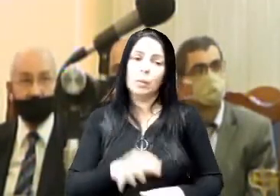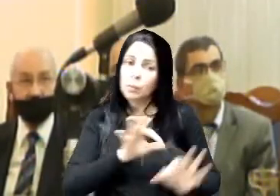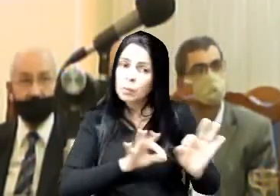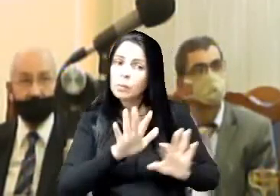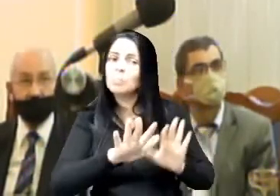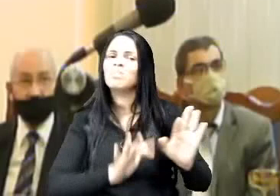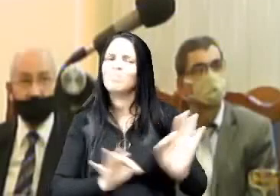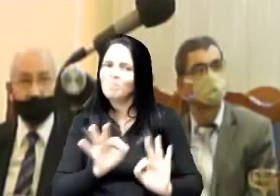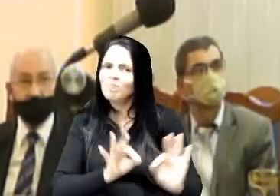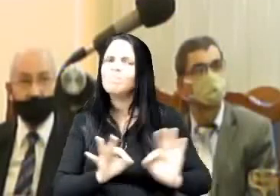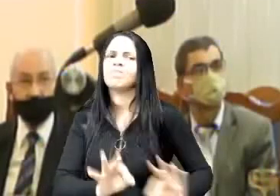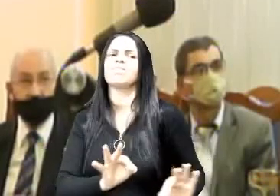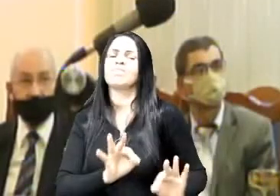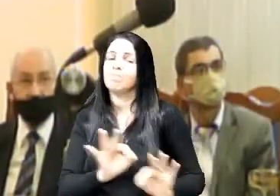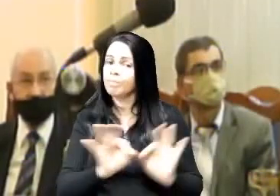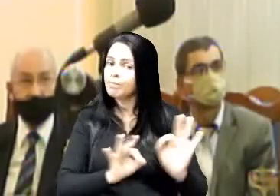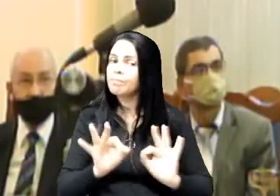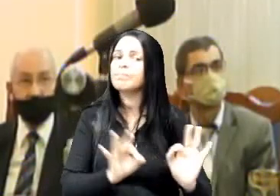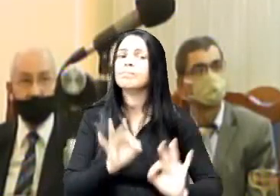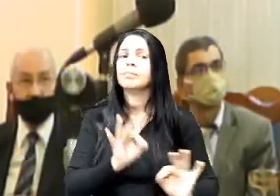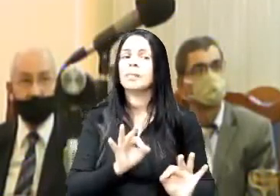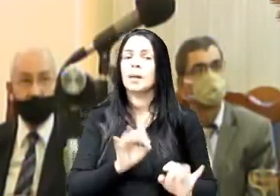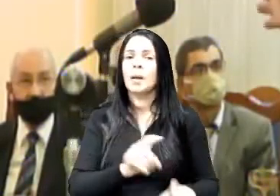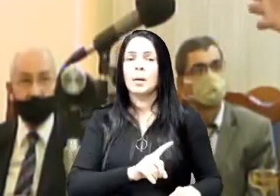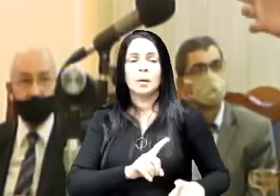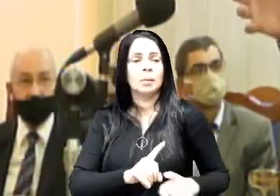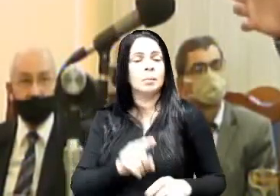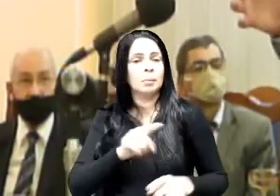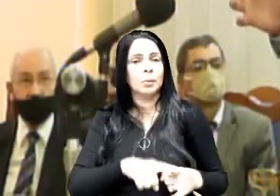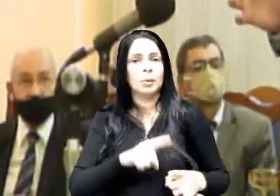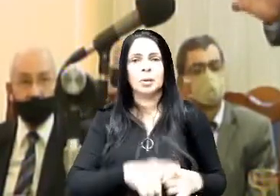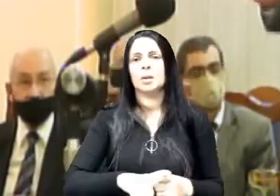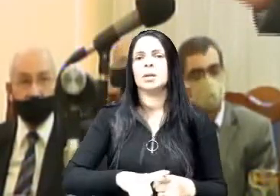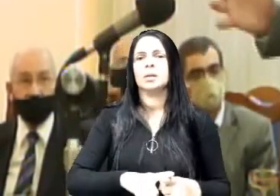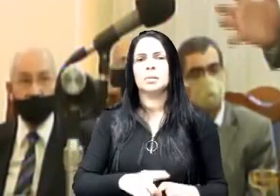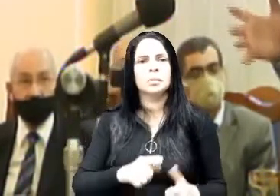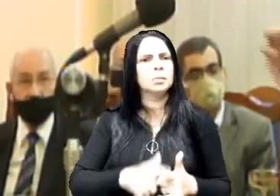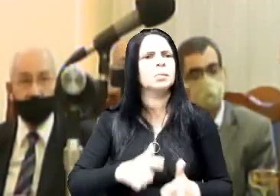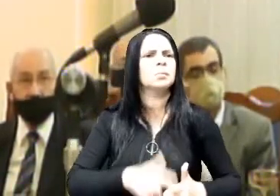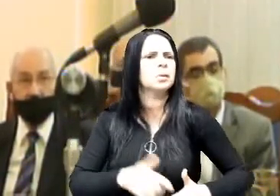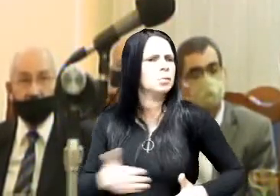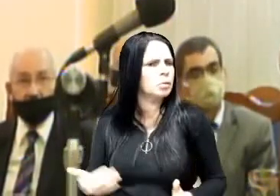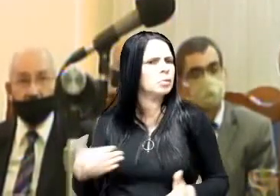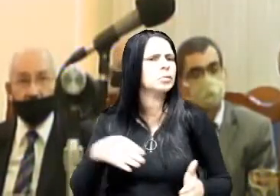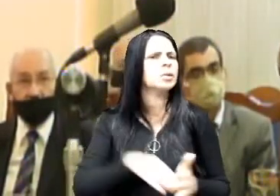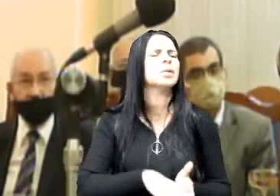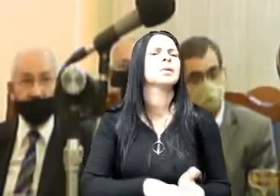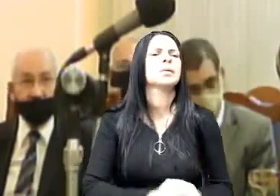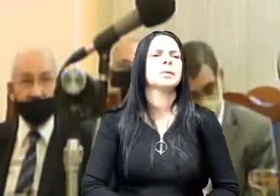que eu lhe trago essa noite. Prepare-se, porque a adversidade vai vir.